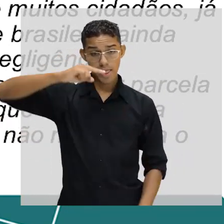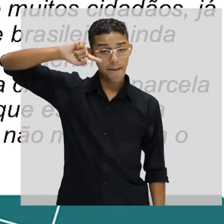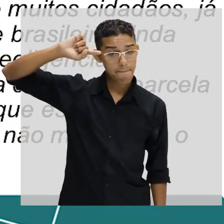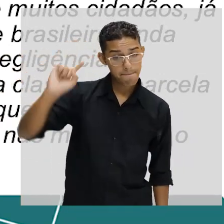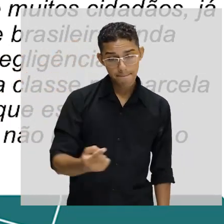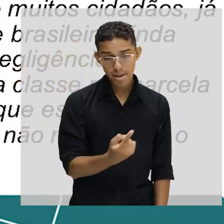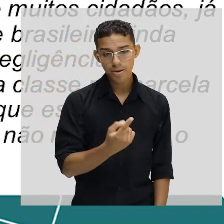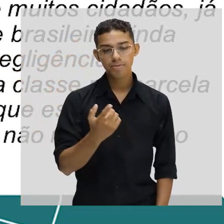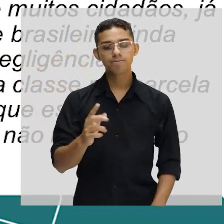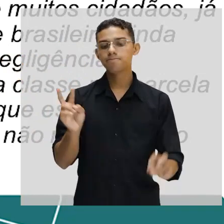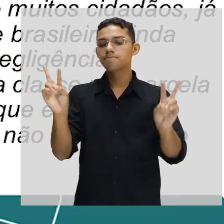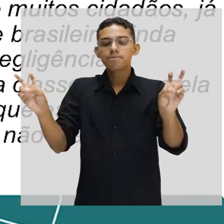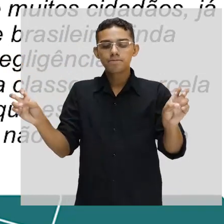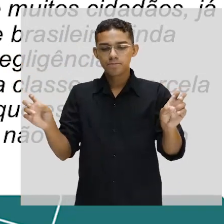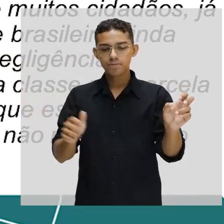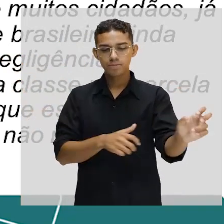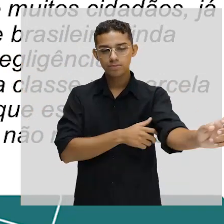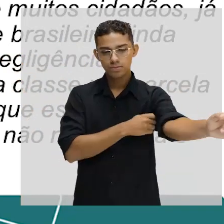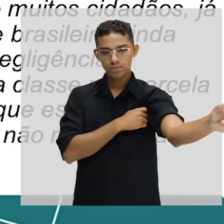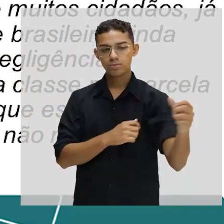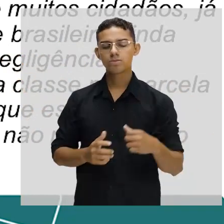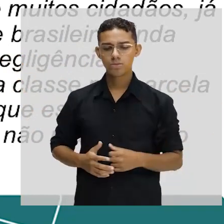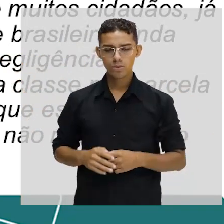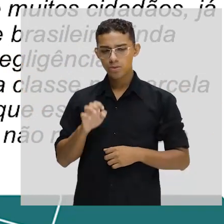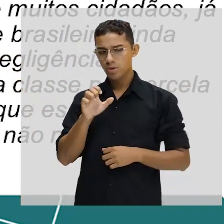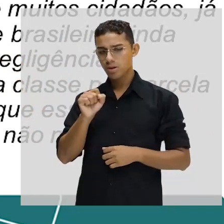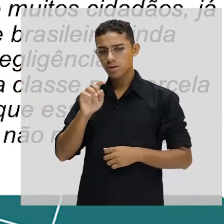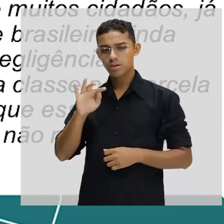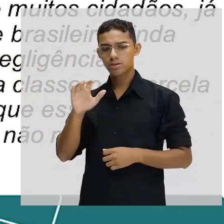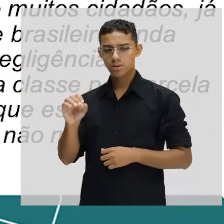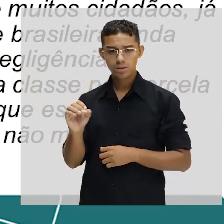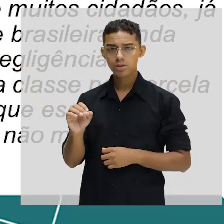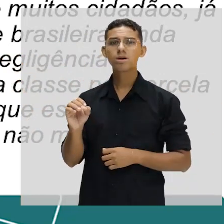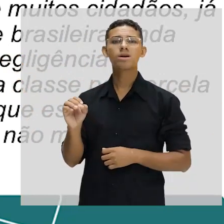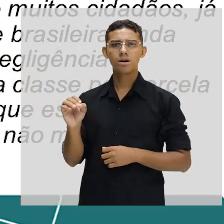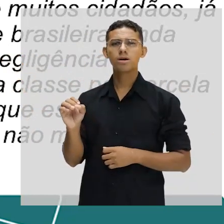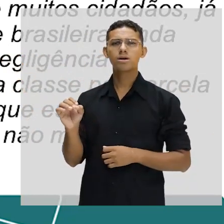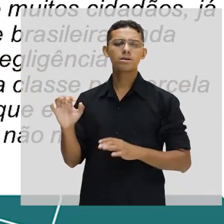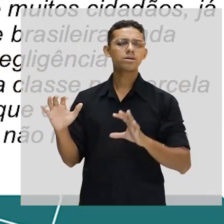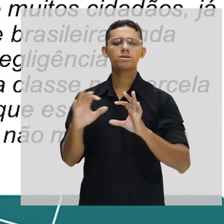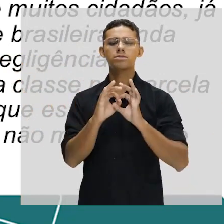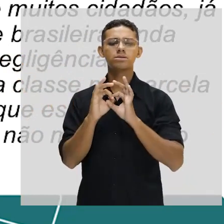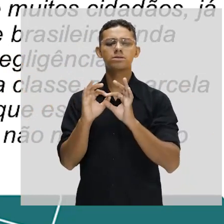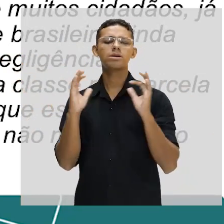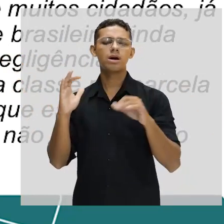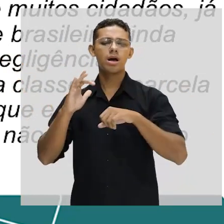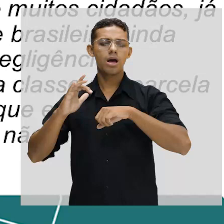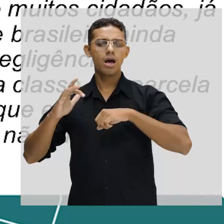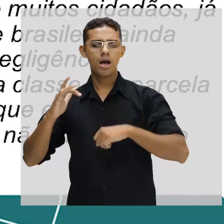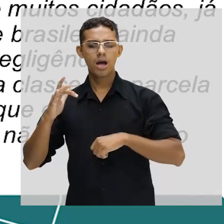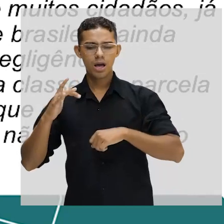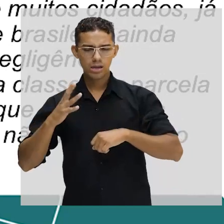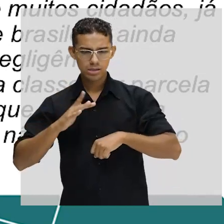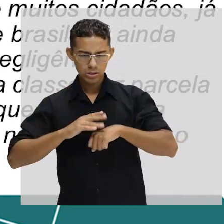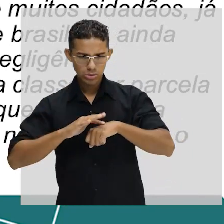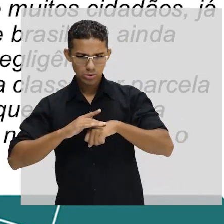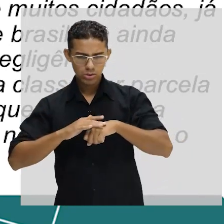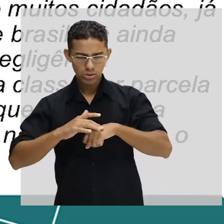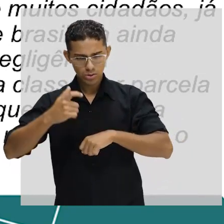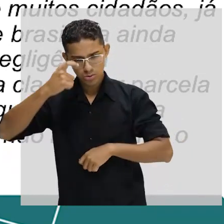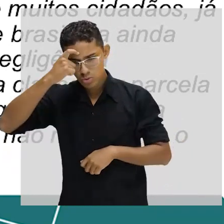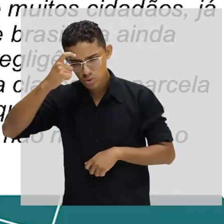esse seguinte tema, que é o estigma associado às doenças mentais na sociedade brasileira. No